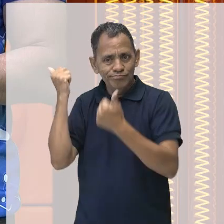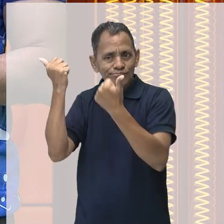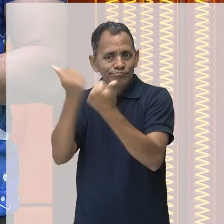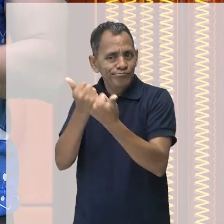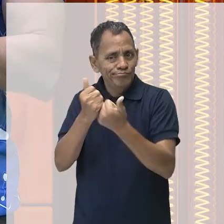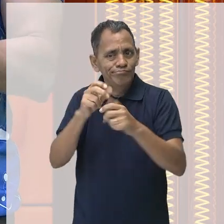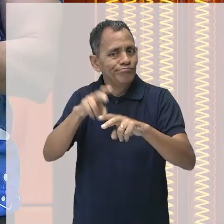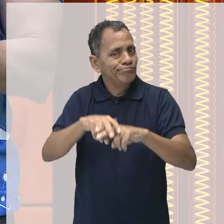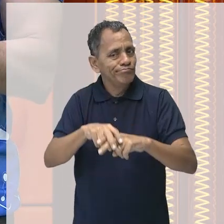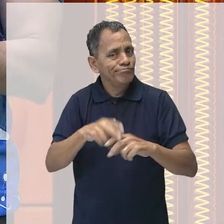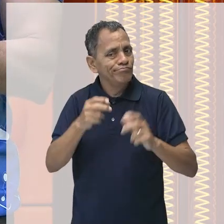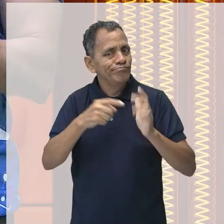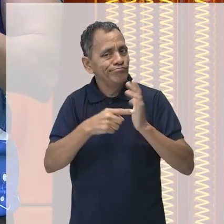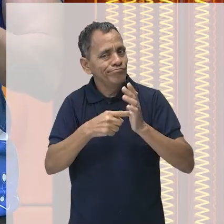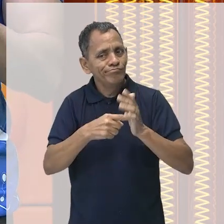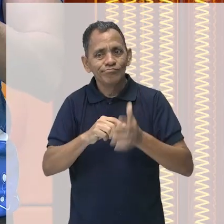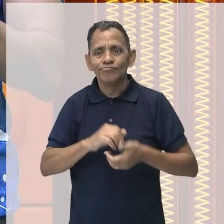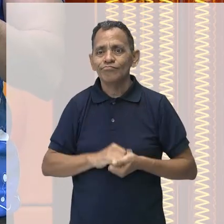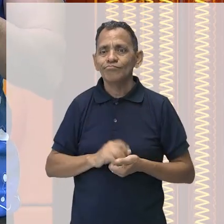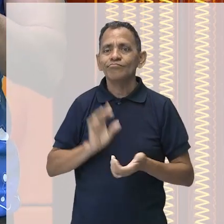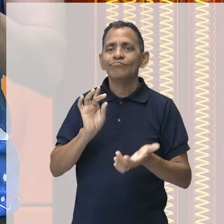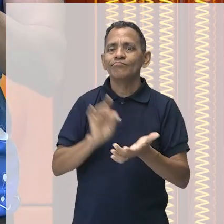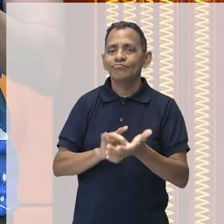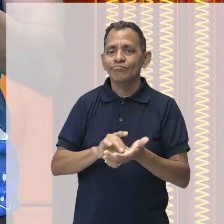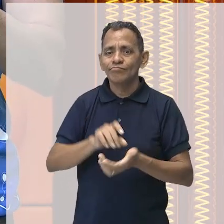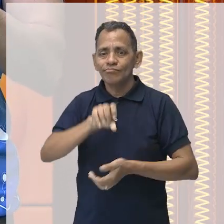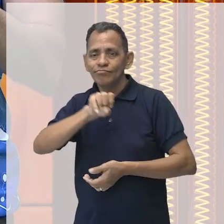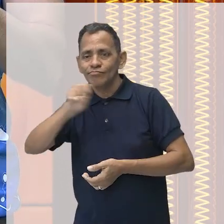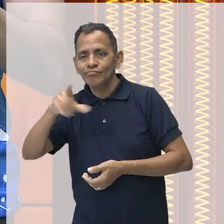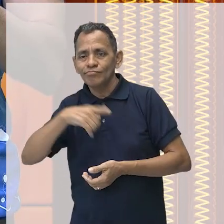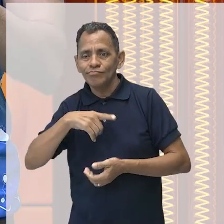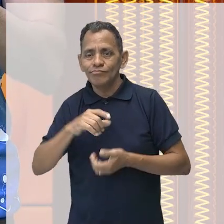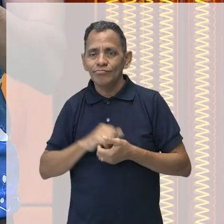máquinas, certo? E, obviamente, que um caixa